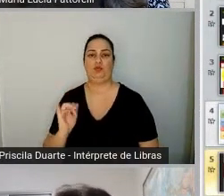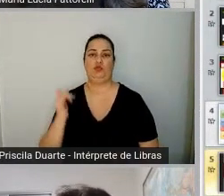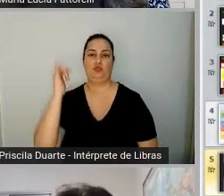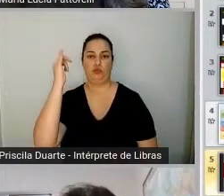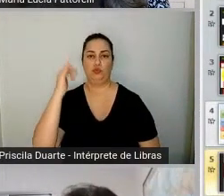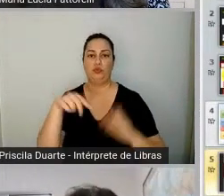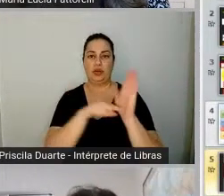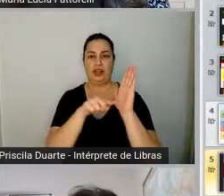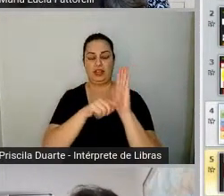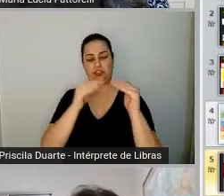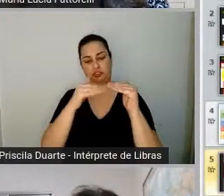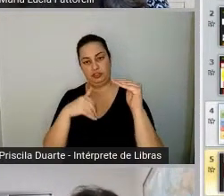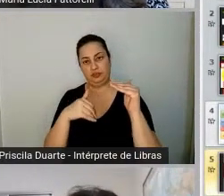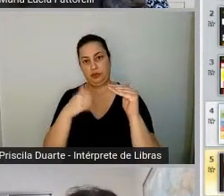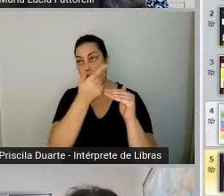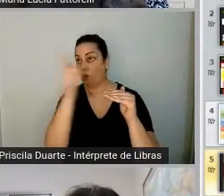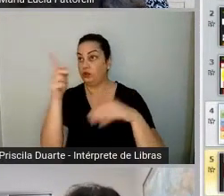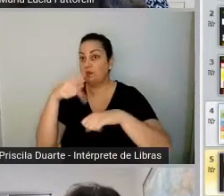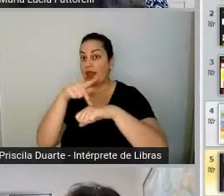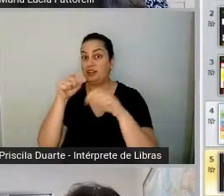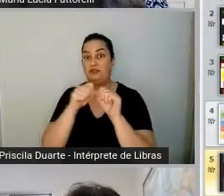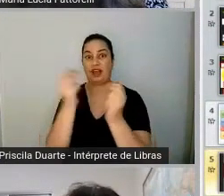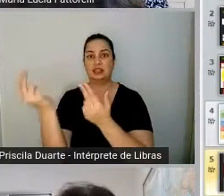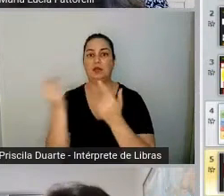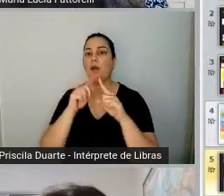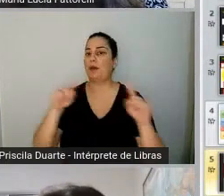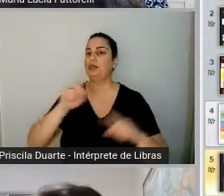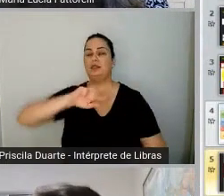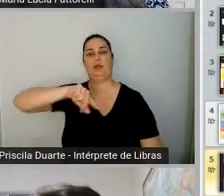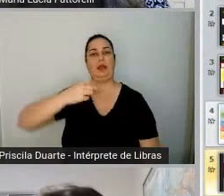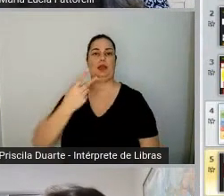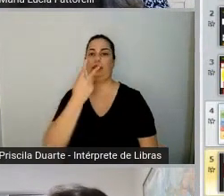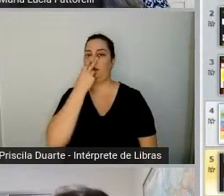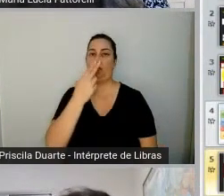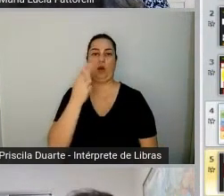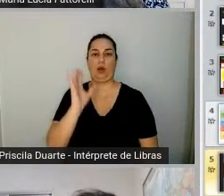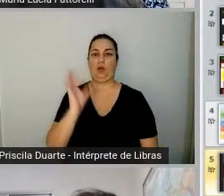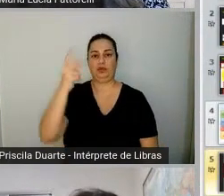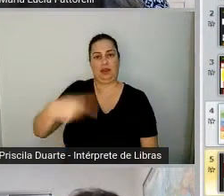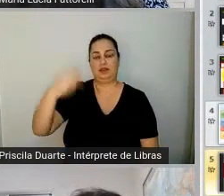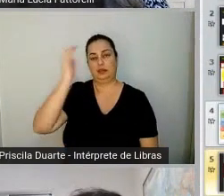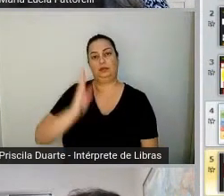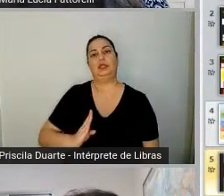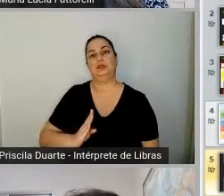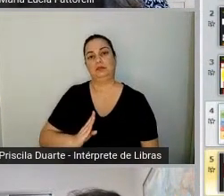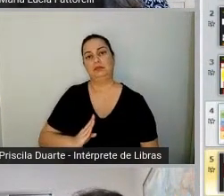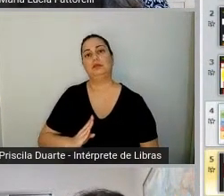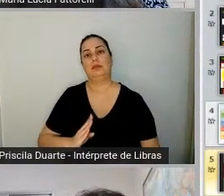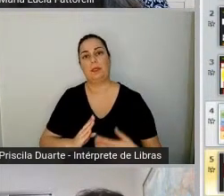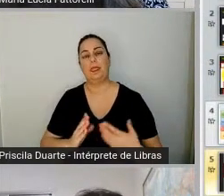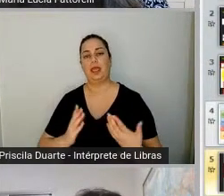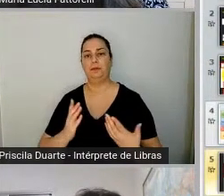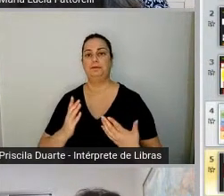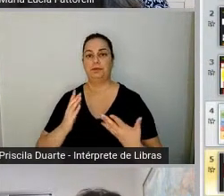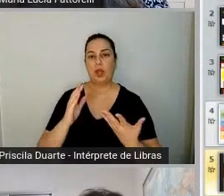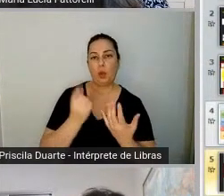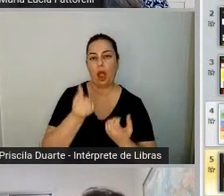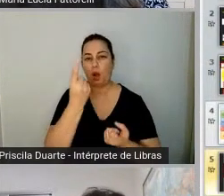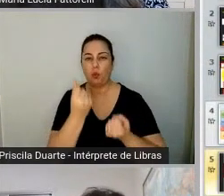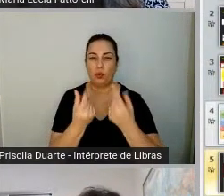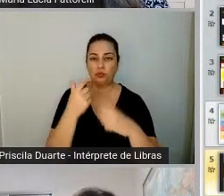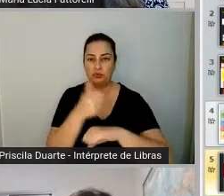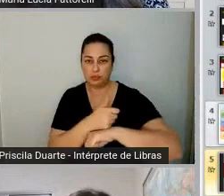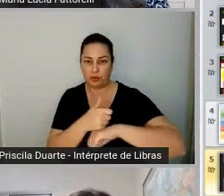mas aqui não é isso que ocorre. Não é isso que tem ocorrido. E alguns têm falsificado essa realidade para tentar dizer